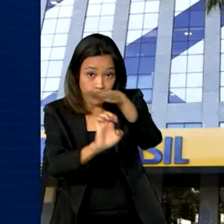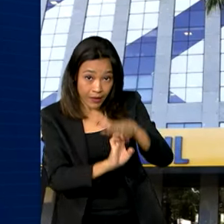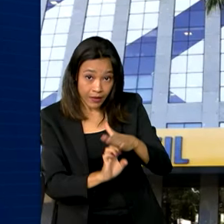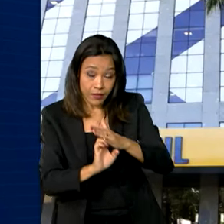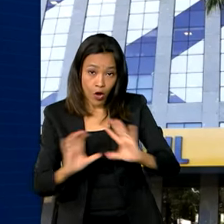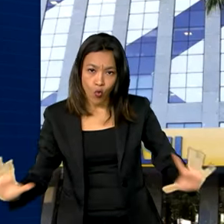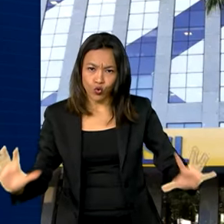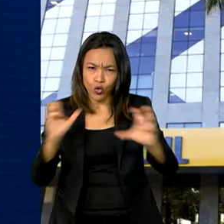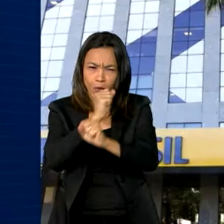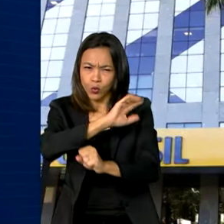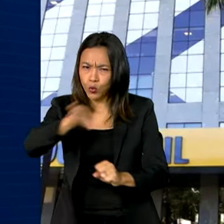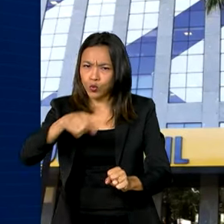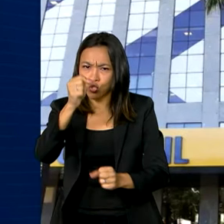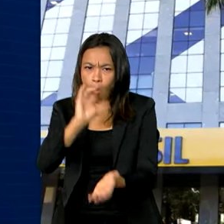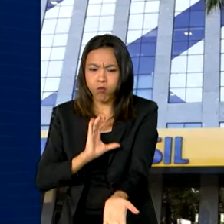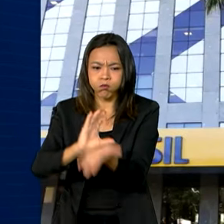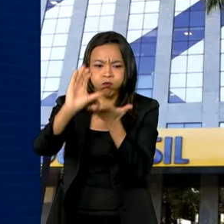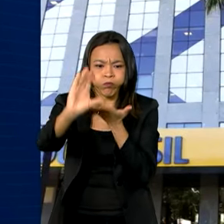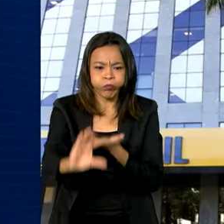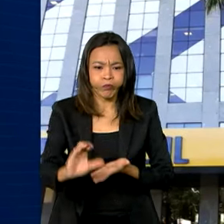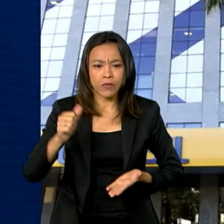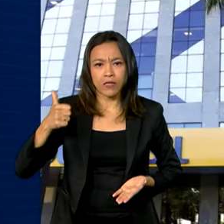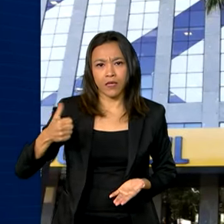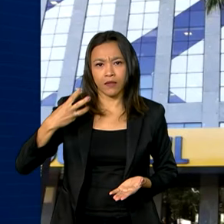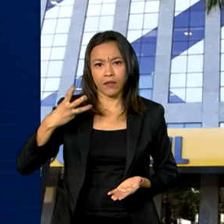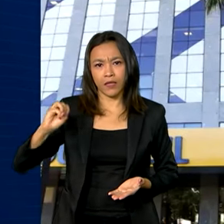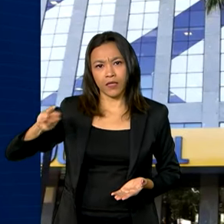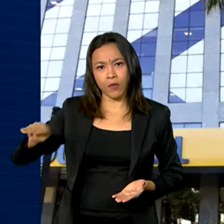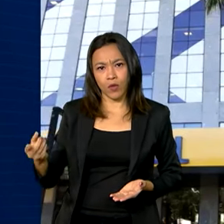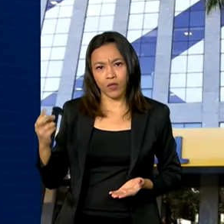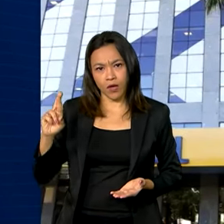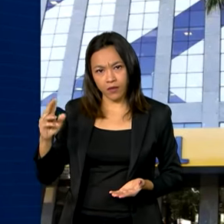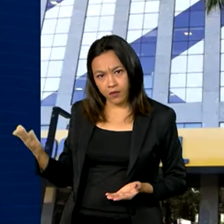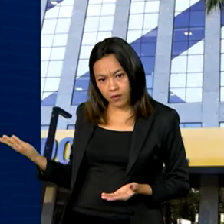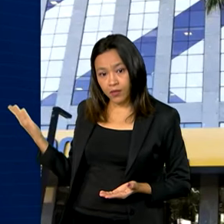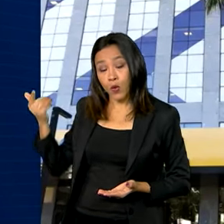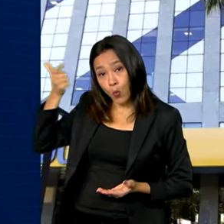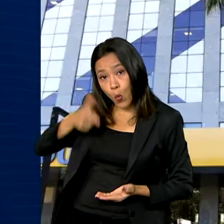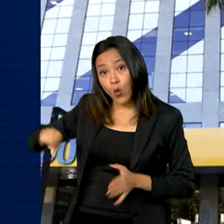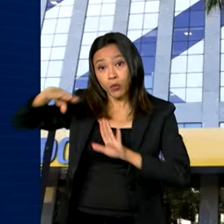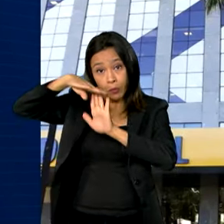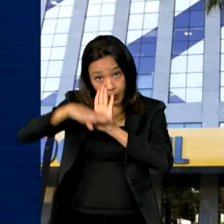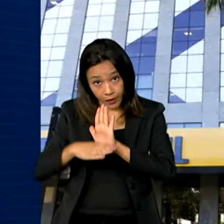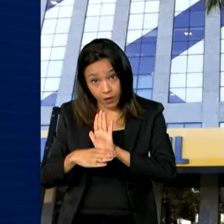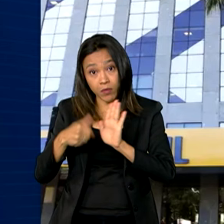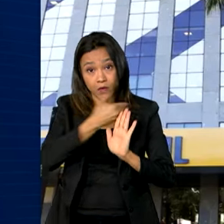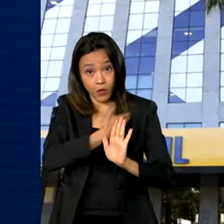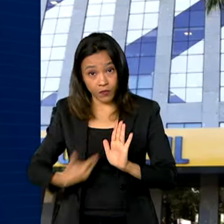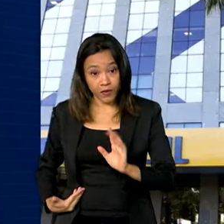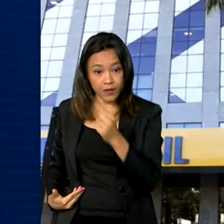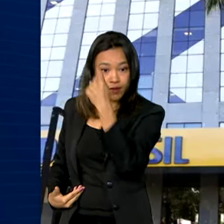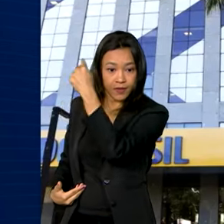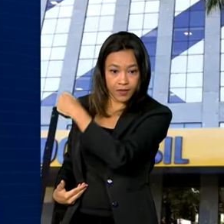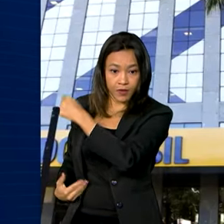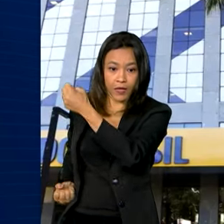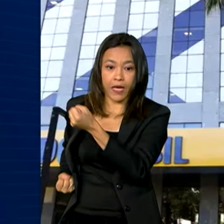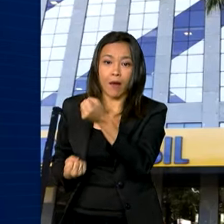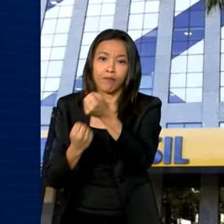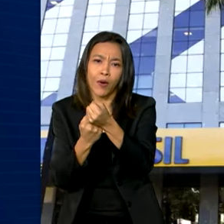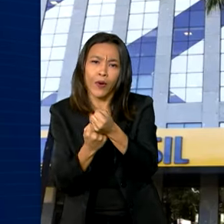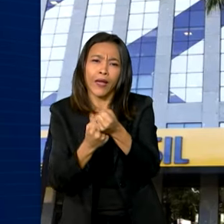de 130 milhões de reais. Já por meio do Pronamp, o Programa Nacional de Apoio